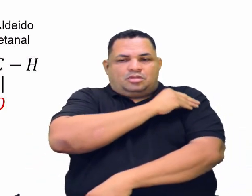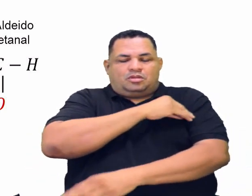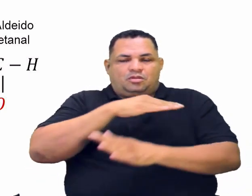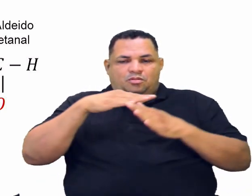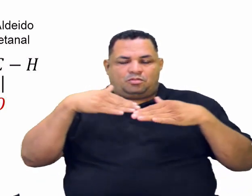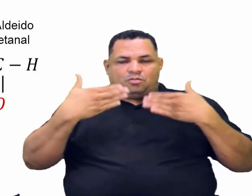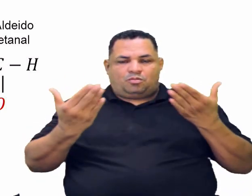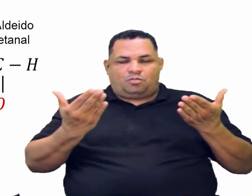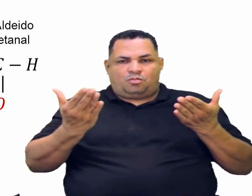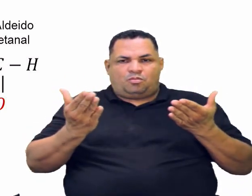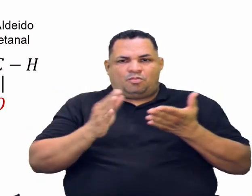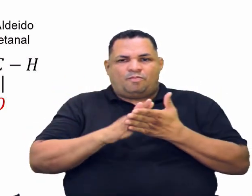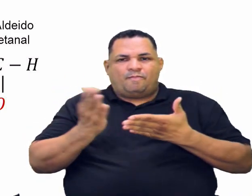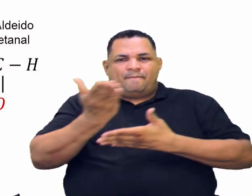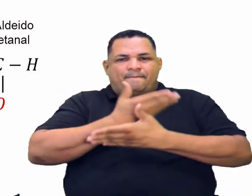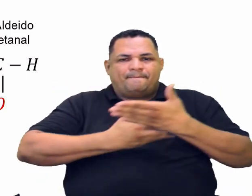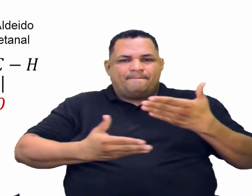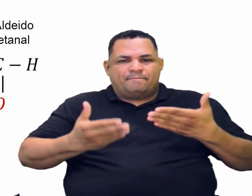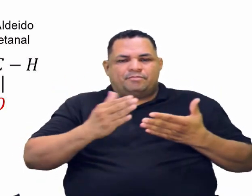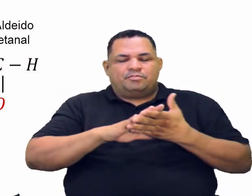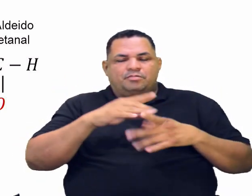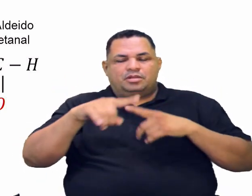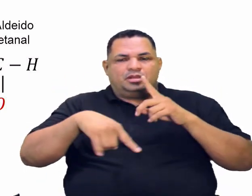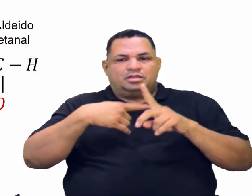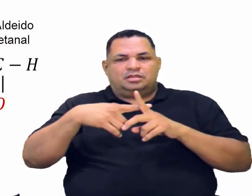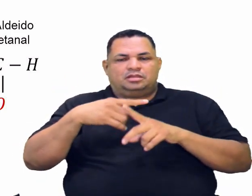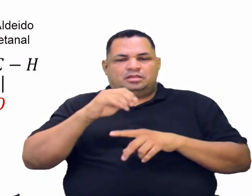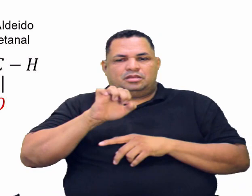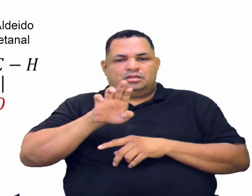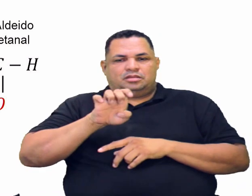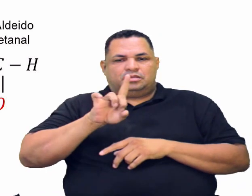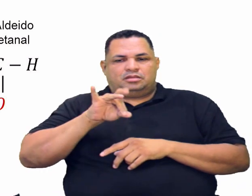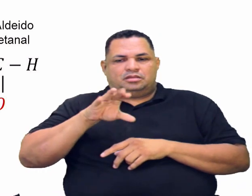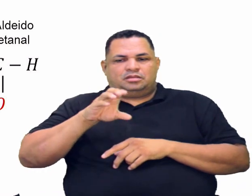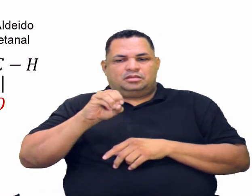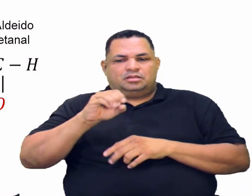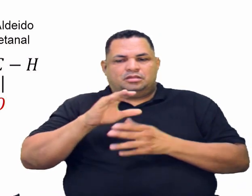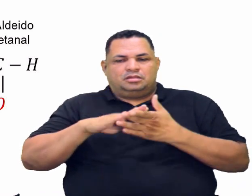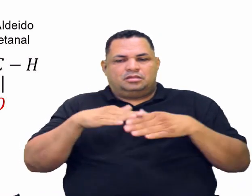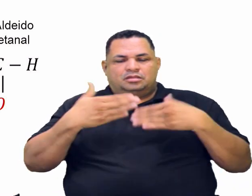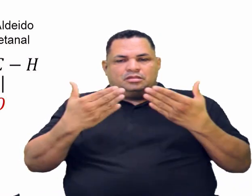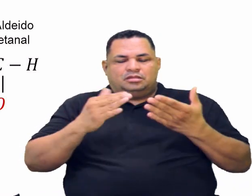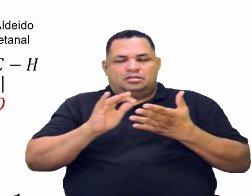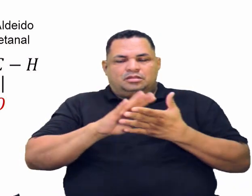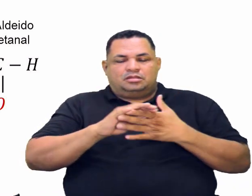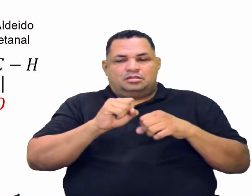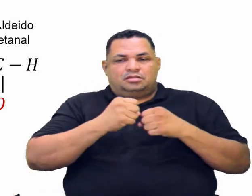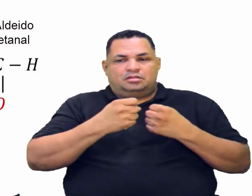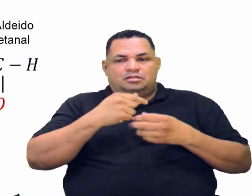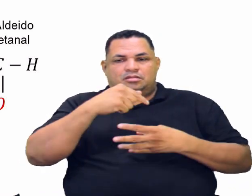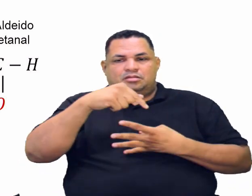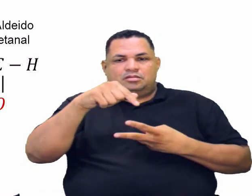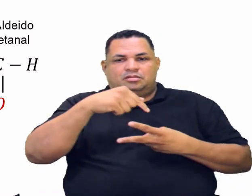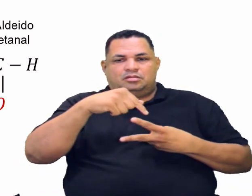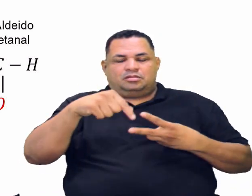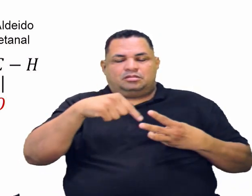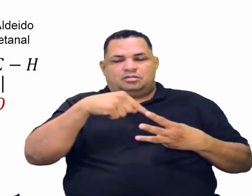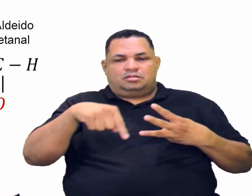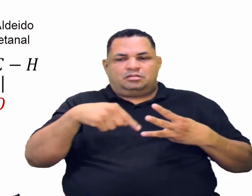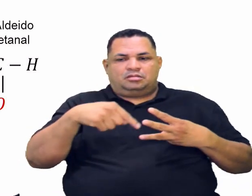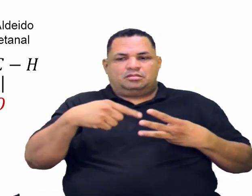tiver interação de um mol de água com um alcino, a gente vai ter aqui o etino, por exemplo, a quebra de uma das ligações